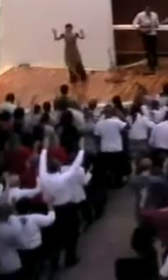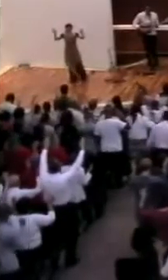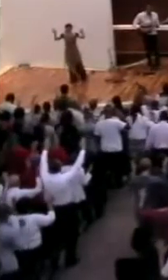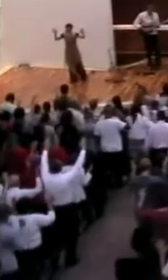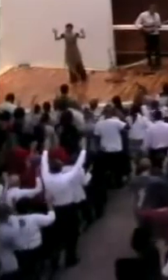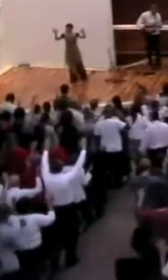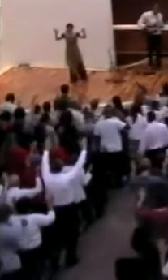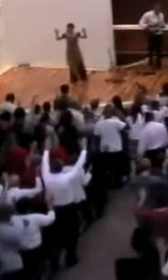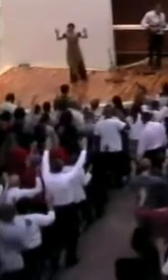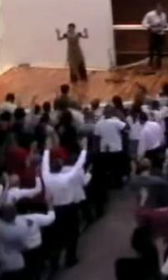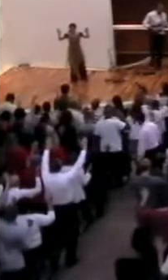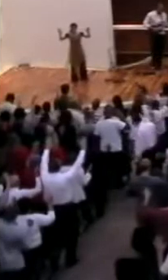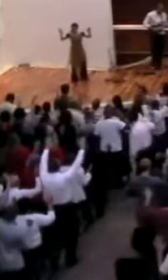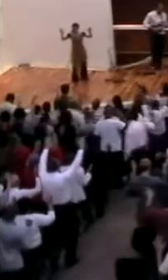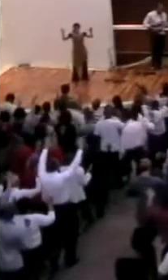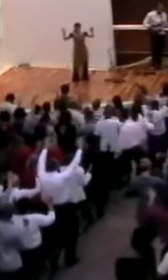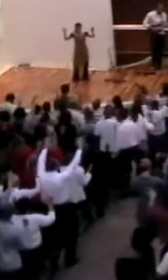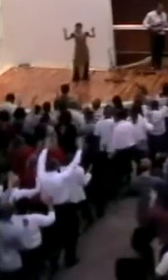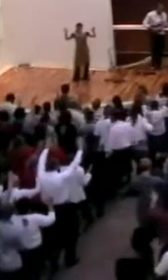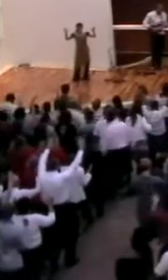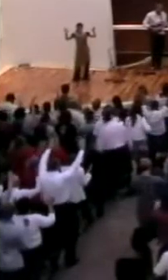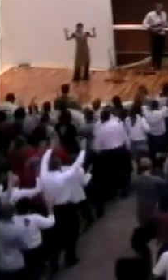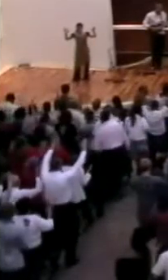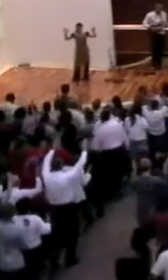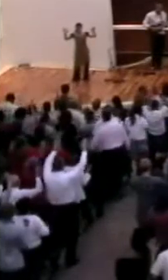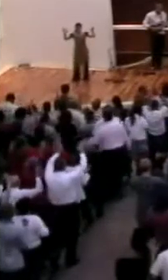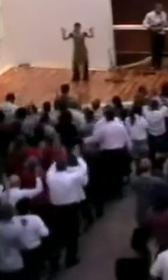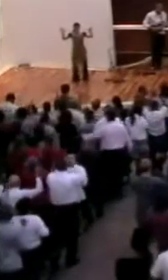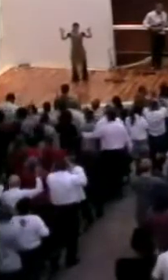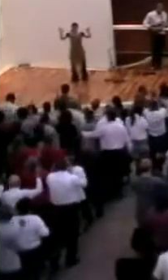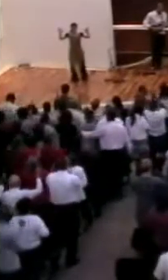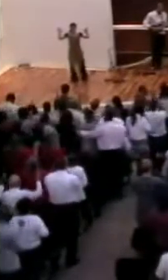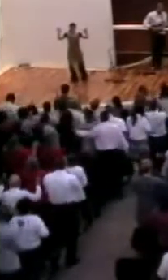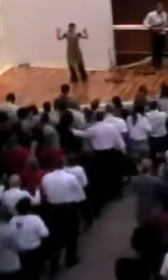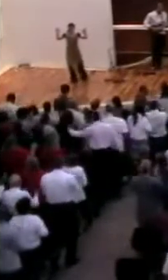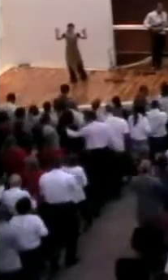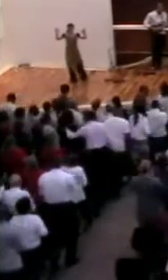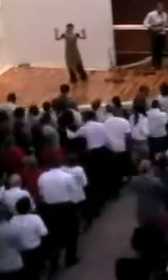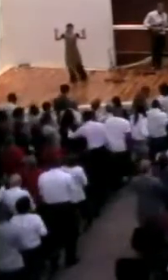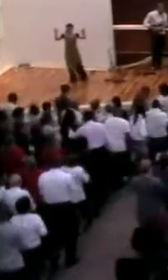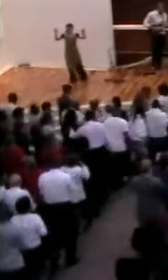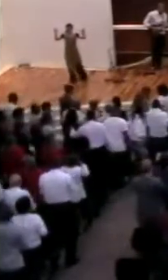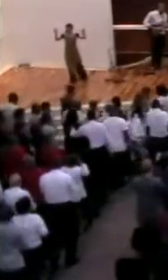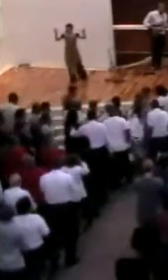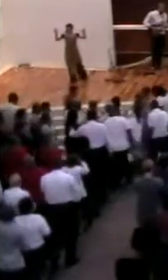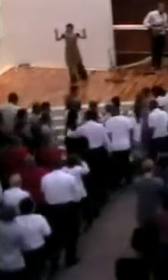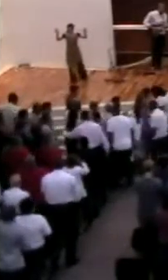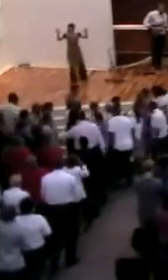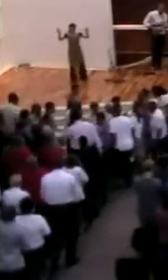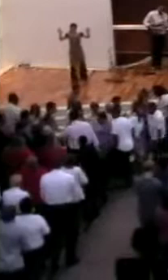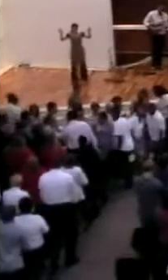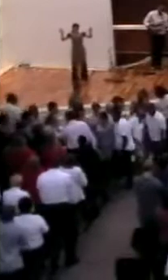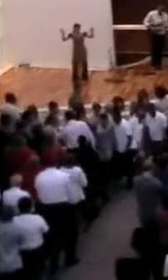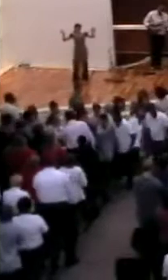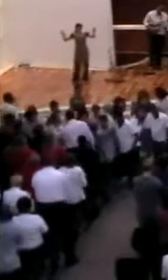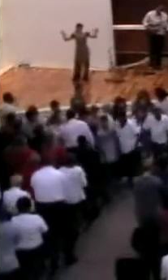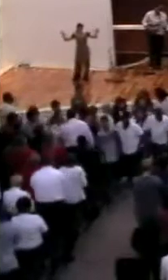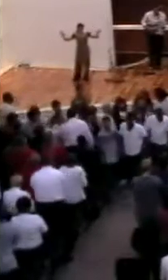Jesus. Amém. E amém. Volte ao seu lugar, por favor.